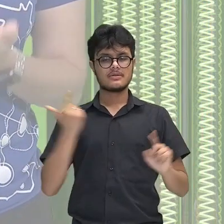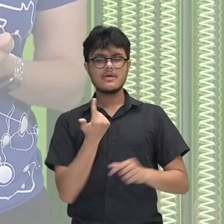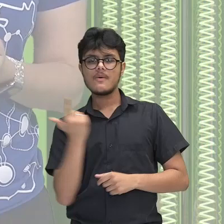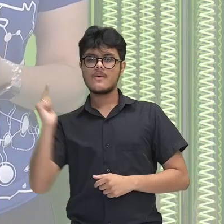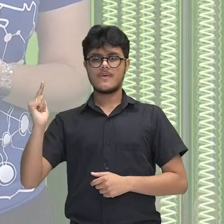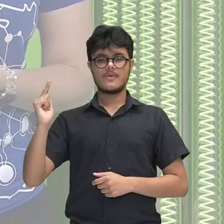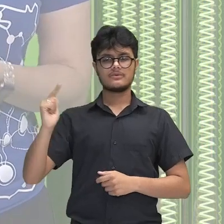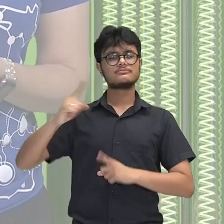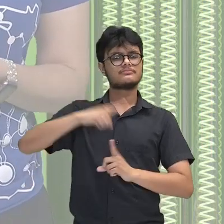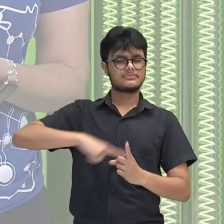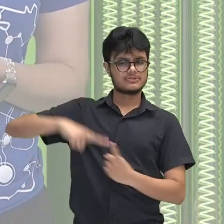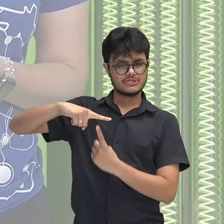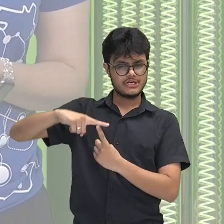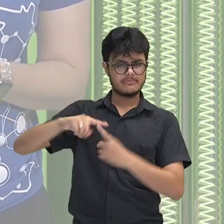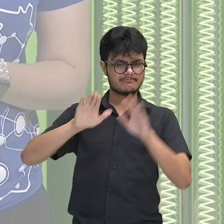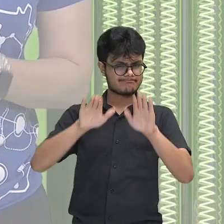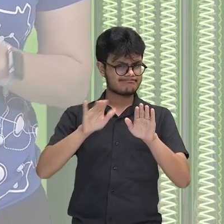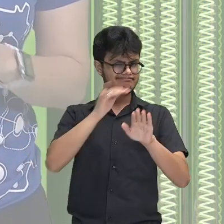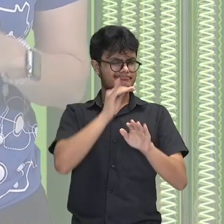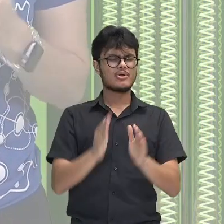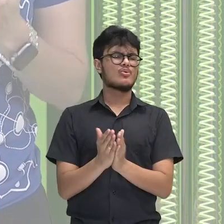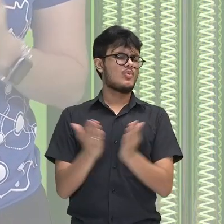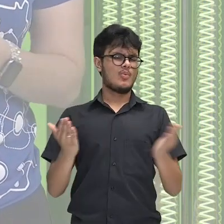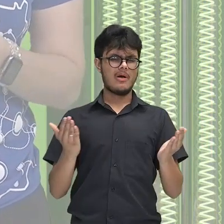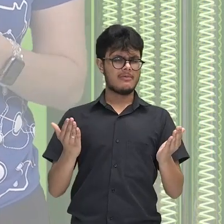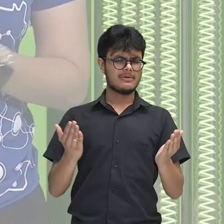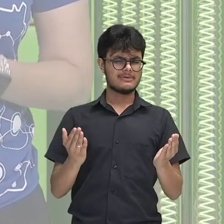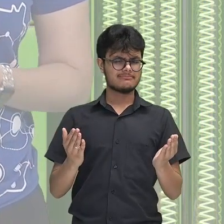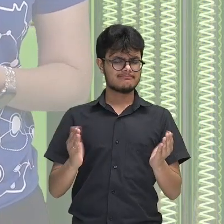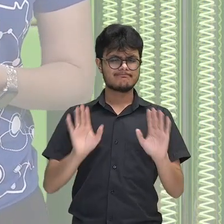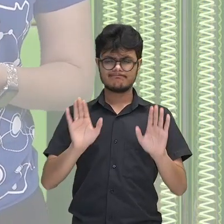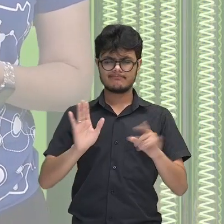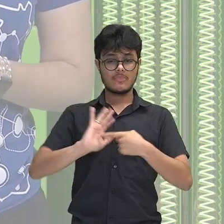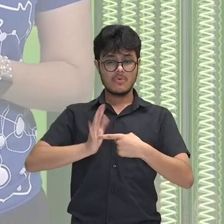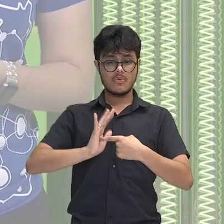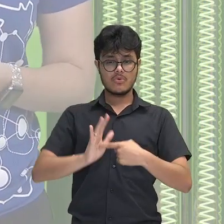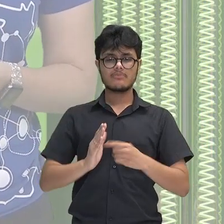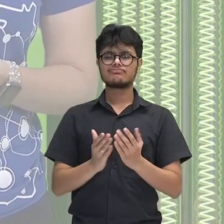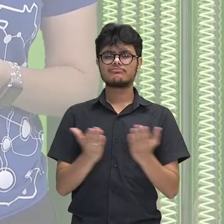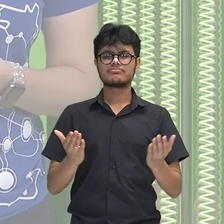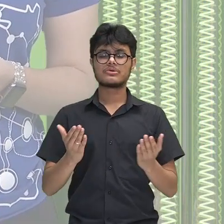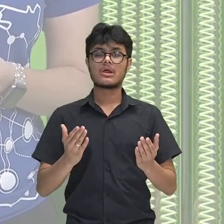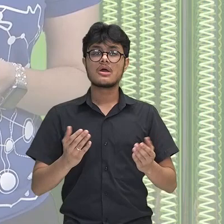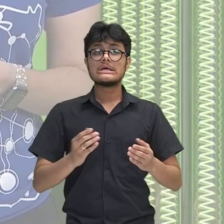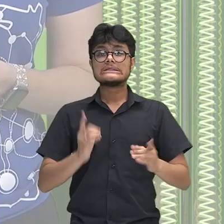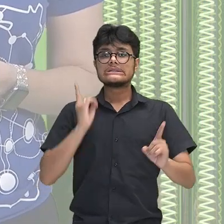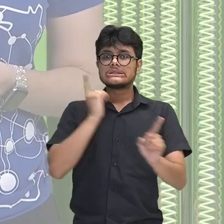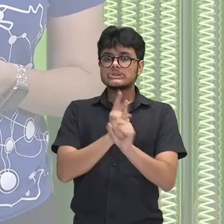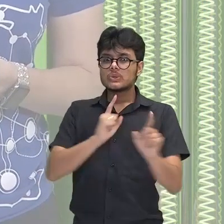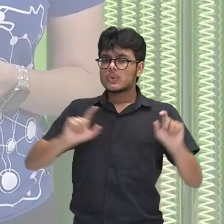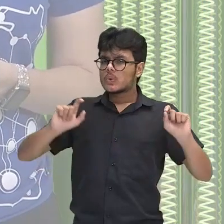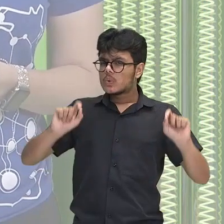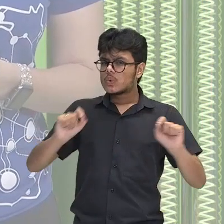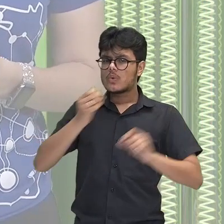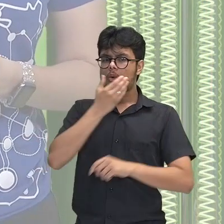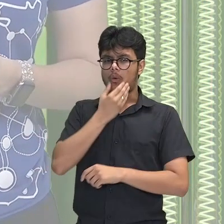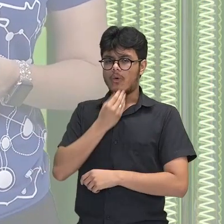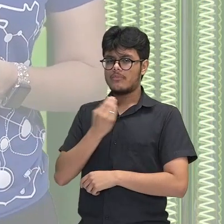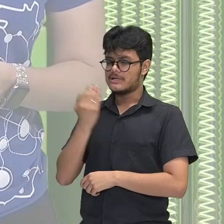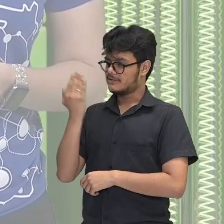outro tipo de motor, né? E esse outro tipo de motor foi descoberto aí, por